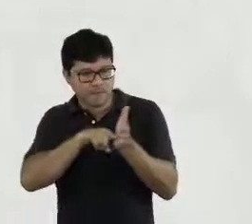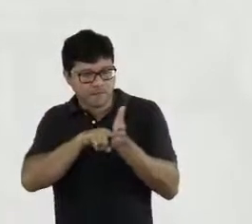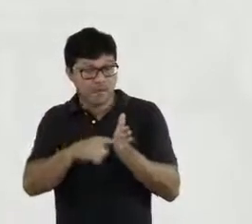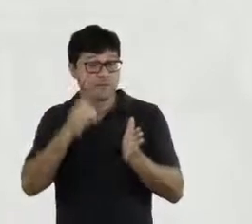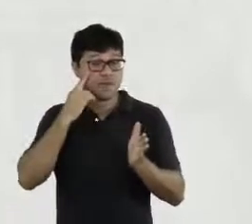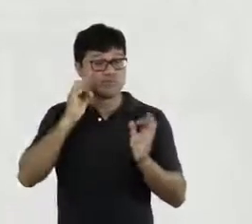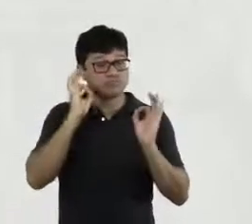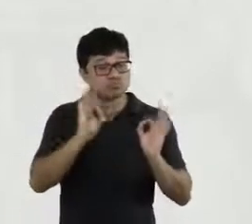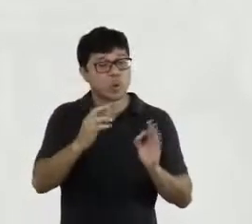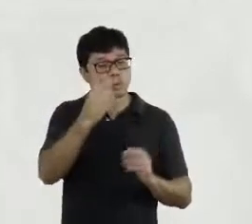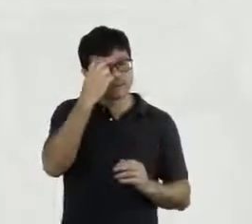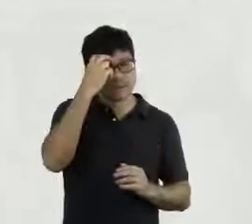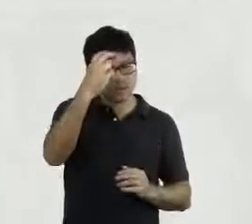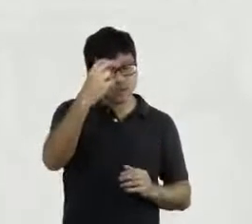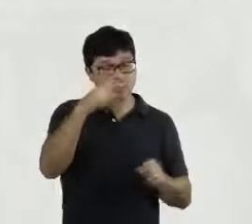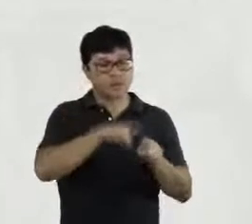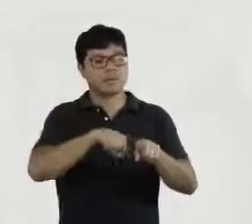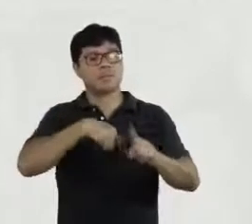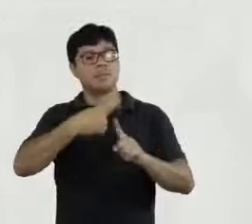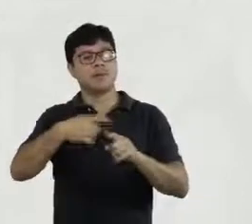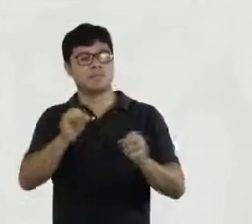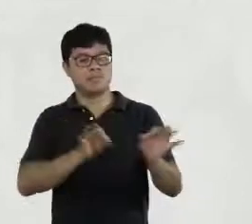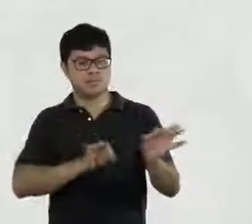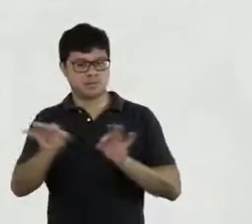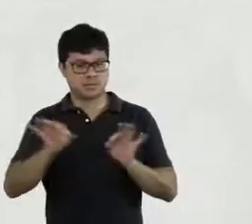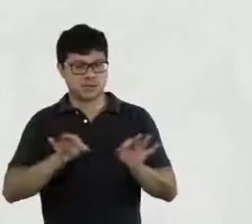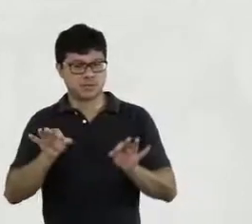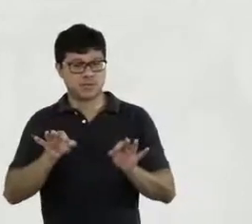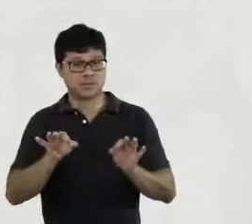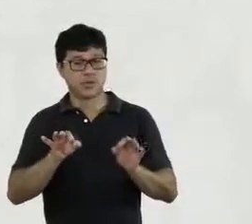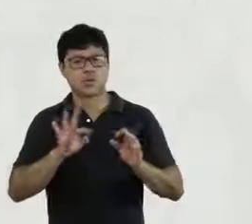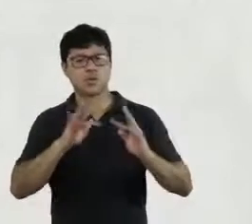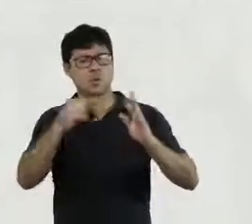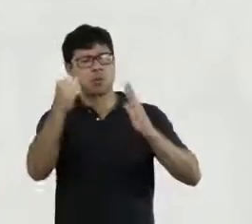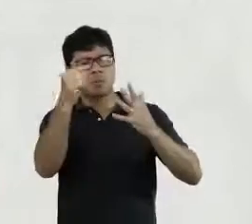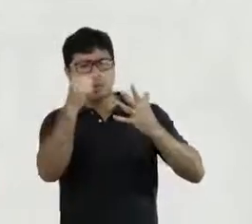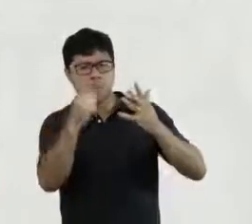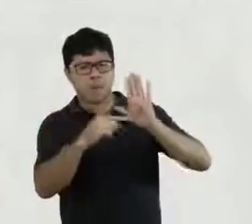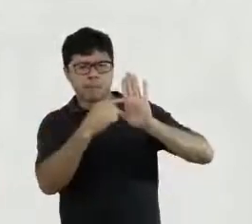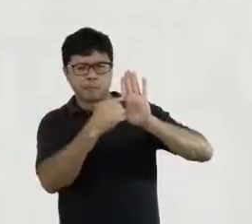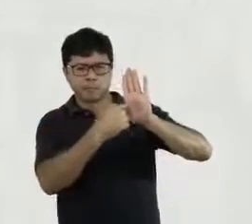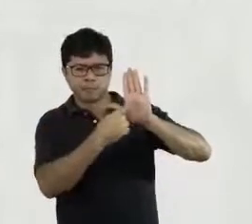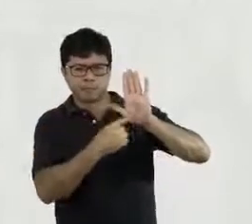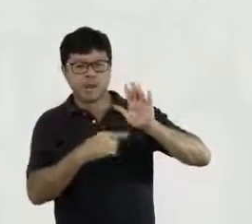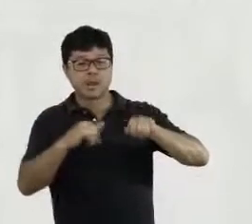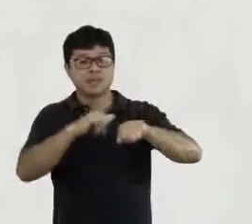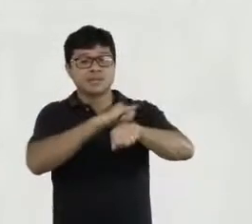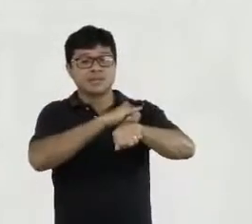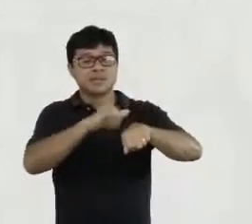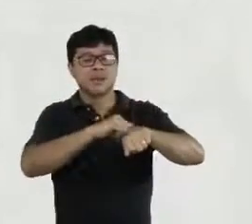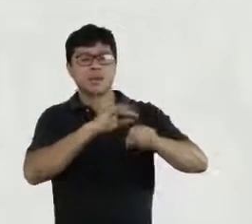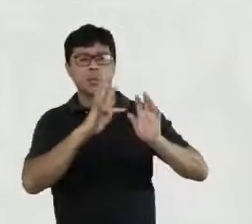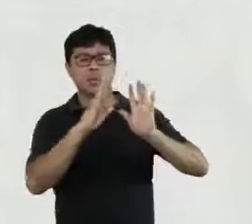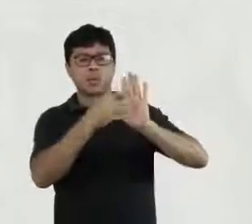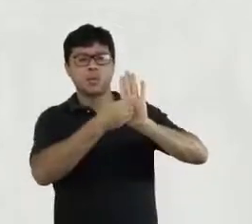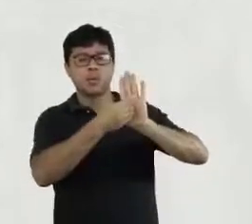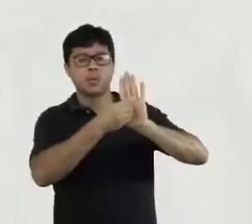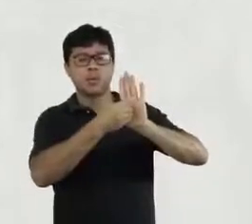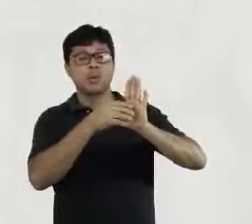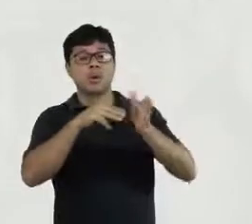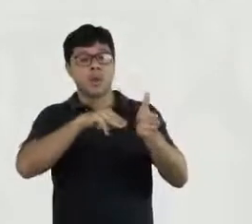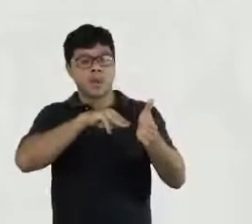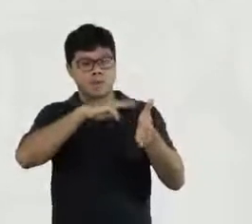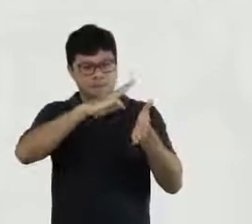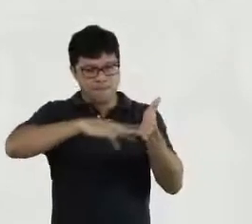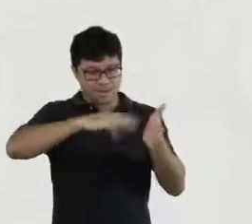probidade intelectual e planejamento. E todos esses princípios e técnicas do